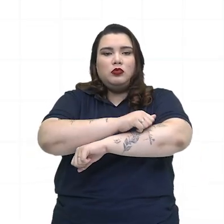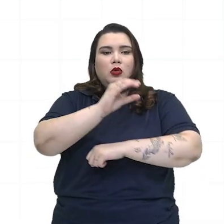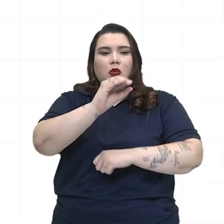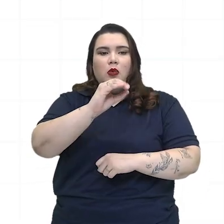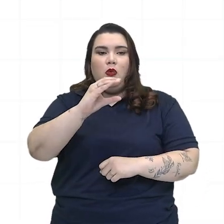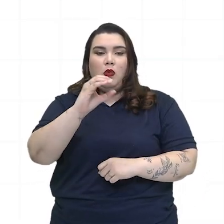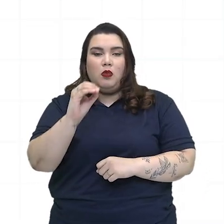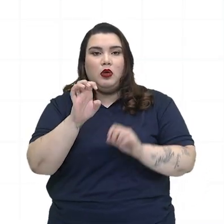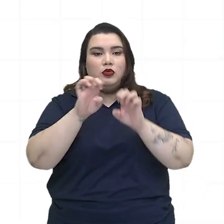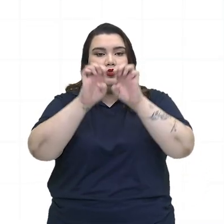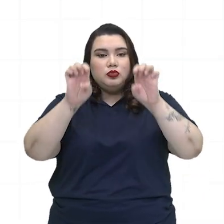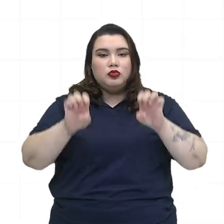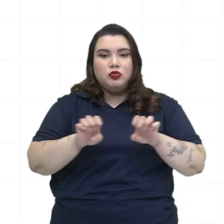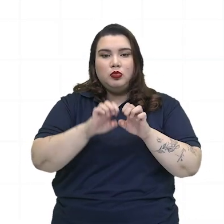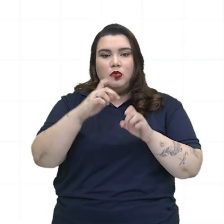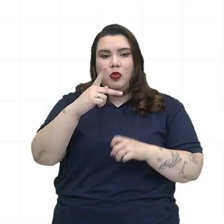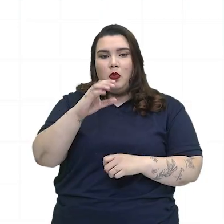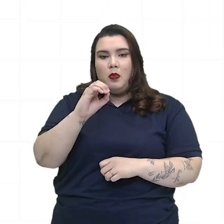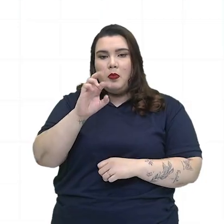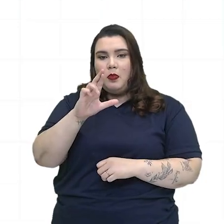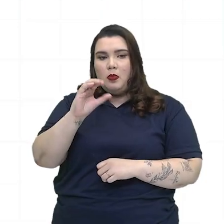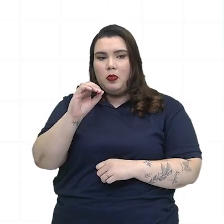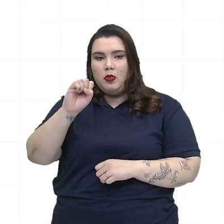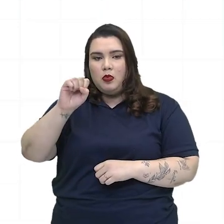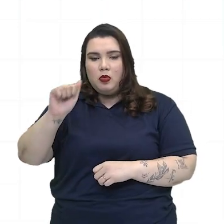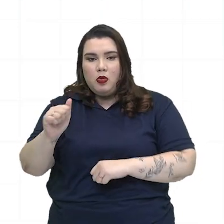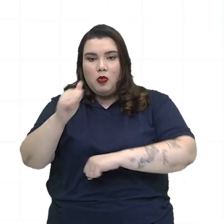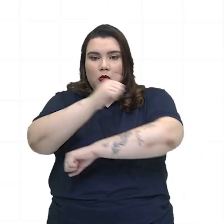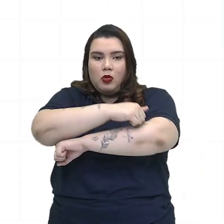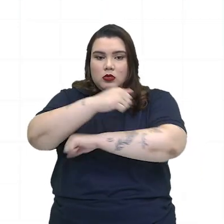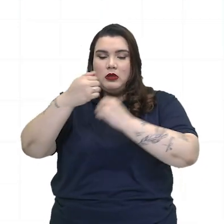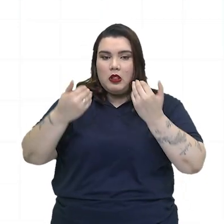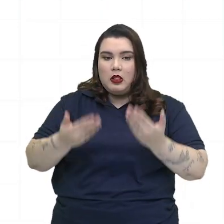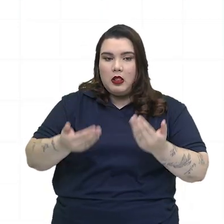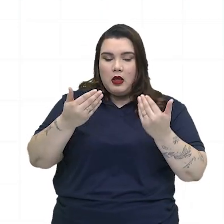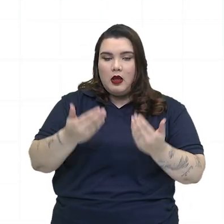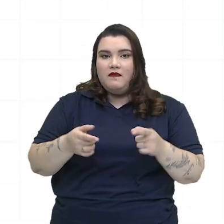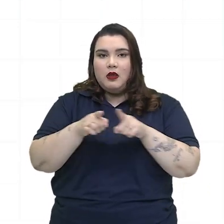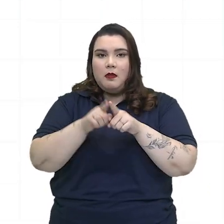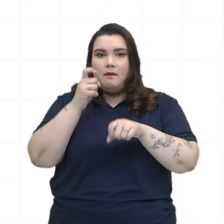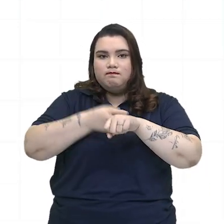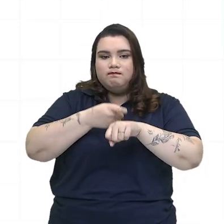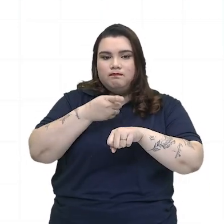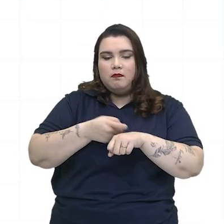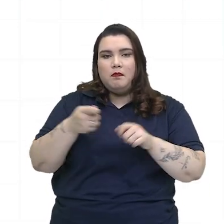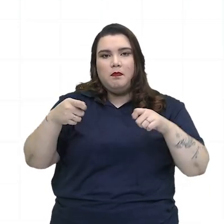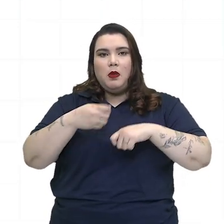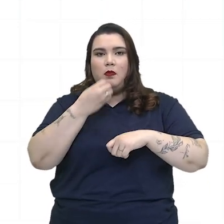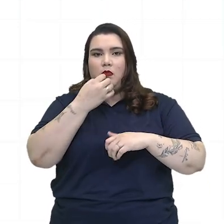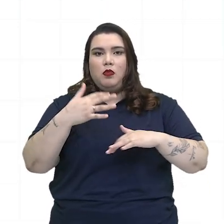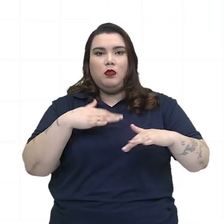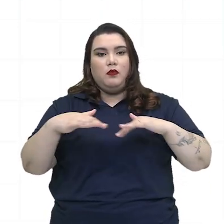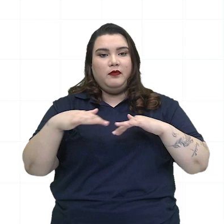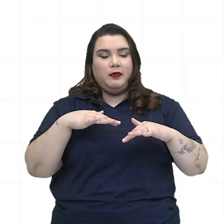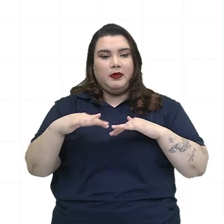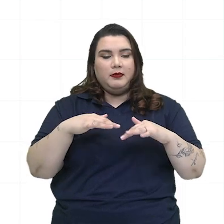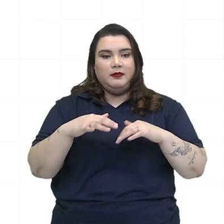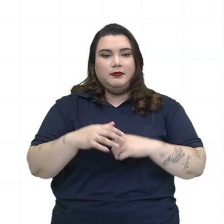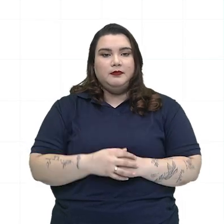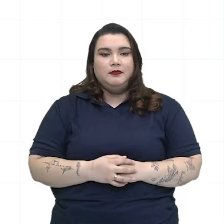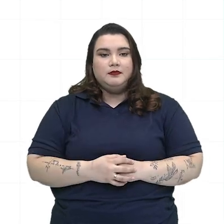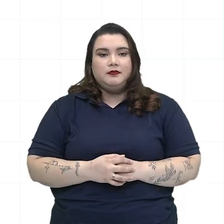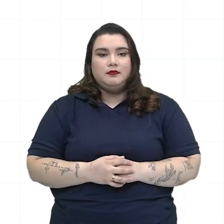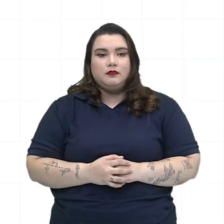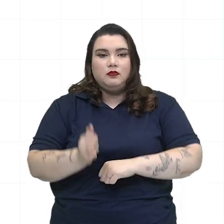estrutura porosa, esponjosa, torna os ossos leves e resistentes, o que otimiza o movimento. Os ossos